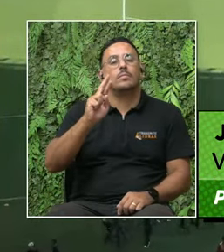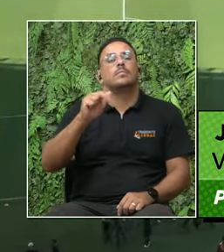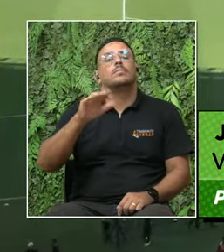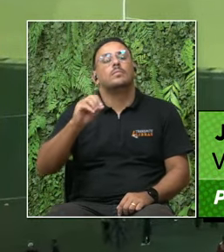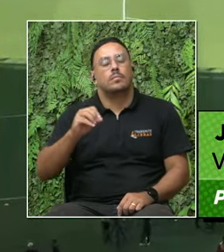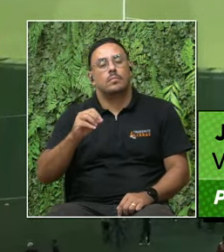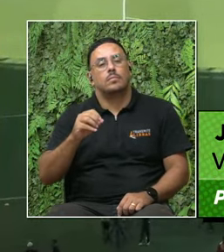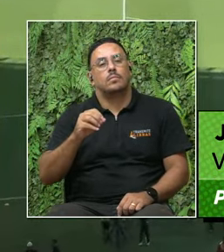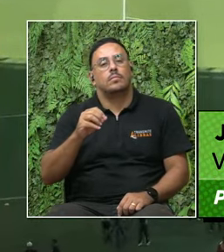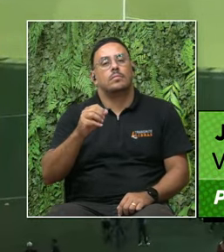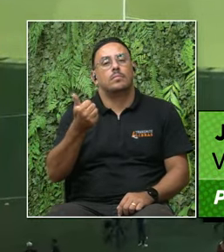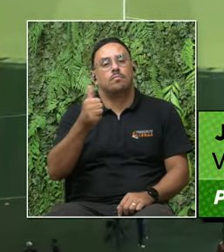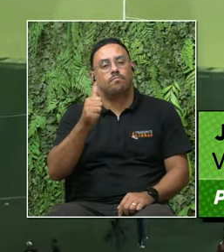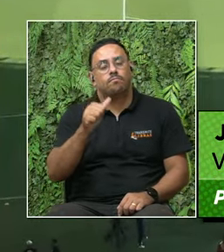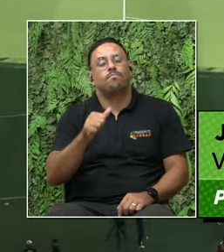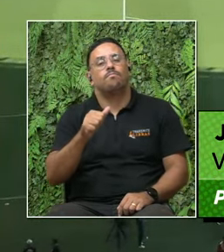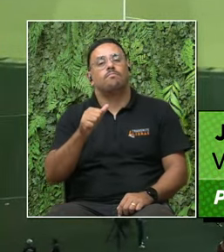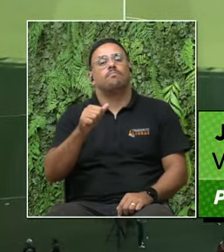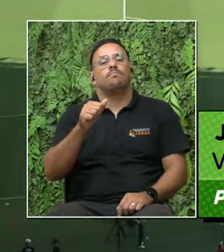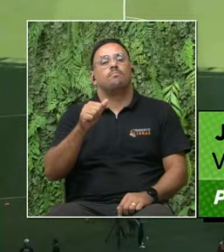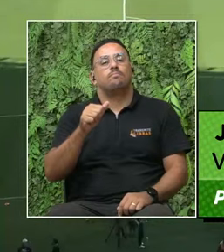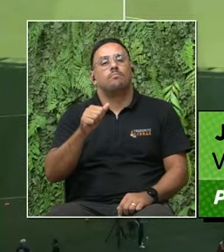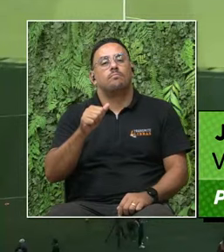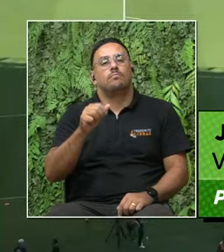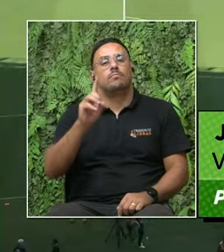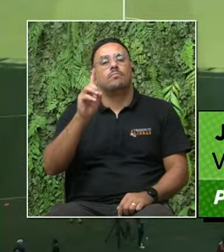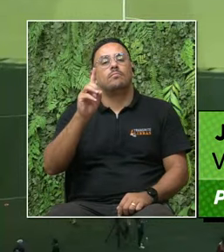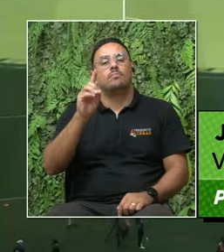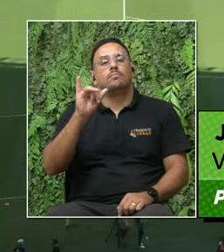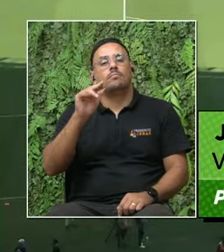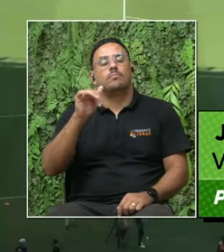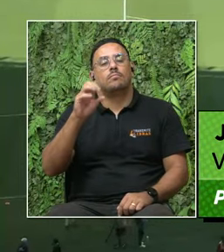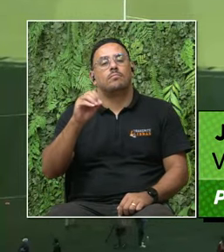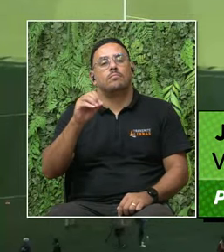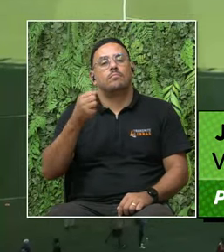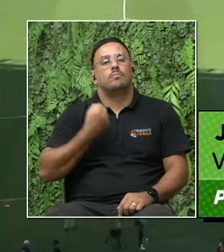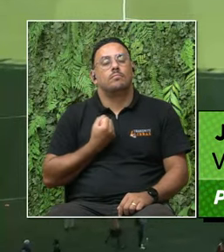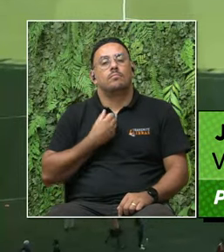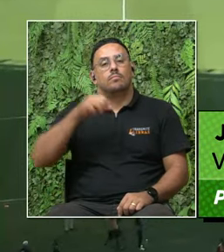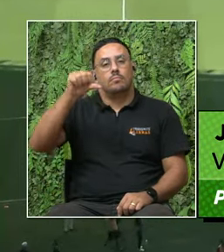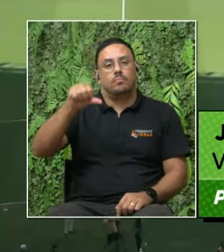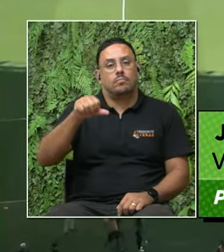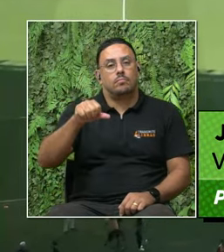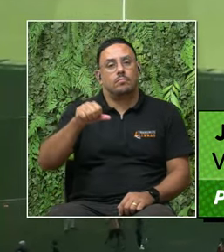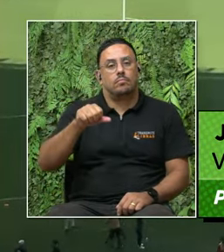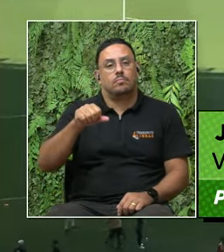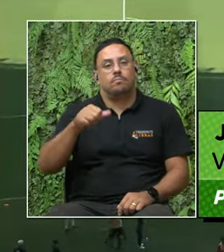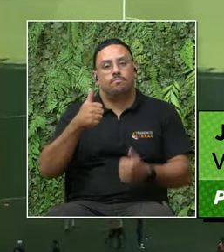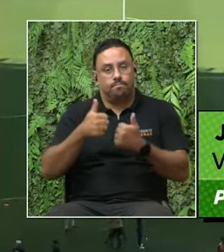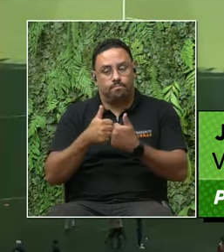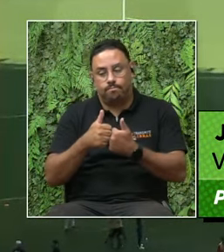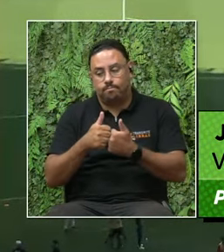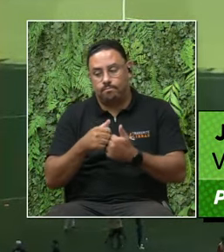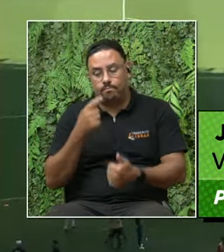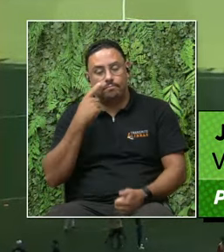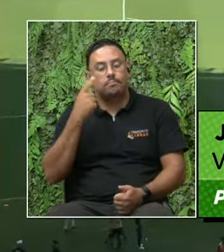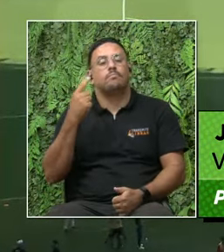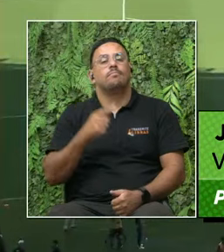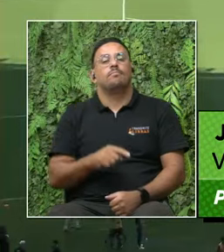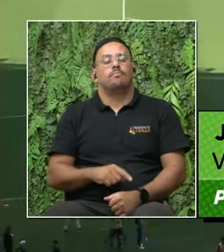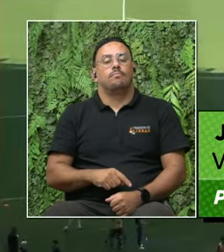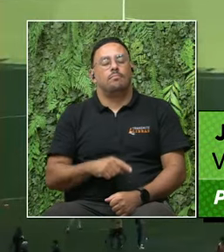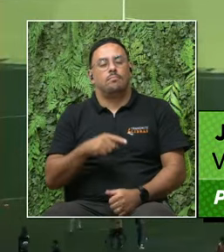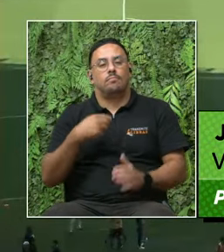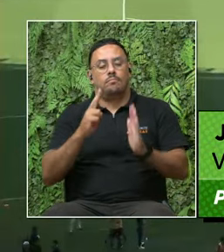16 camisa de número 11 e ran de Neno tem a camisa de número 9 1 Rafael Cabral 12 William 27